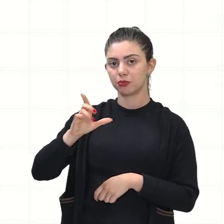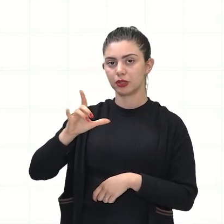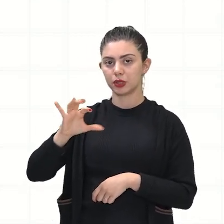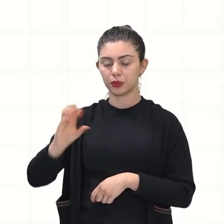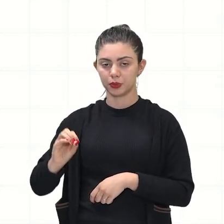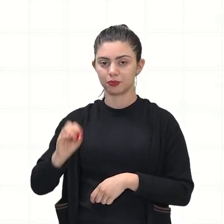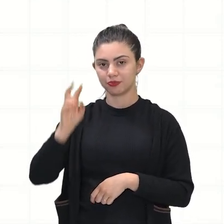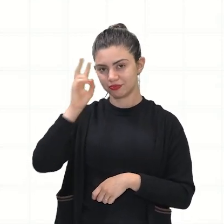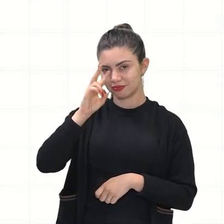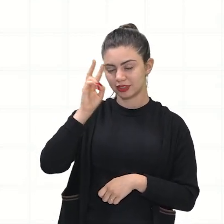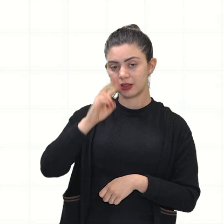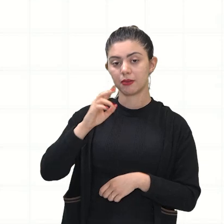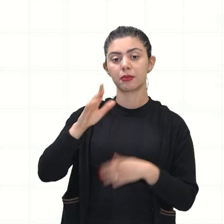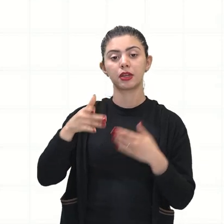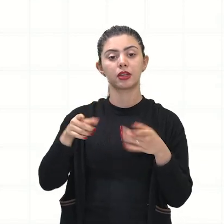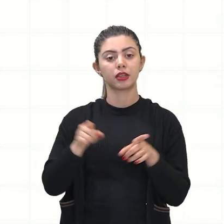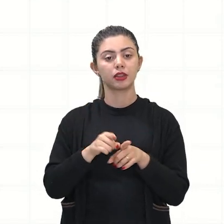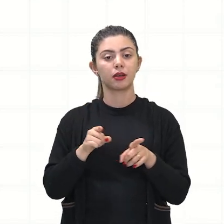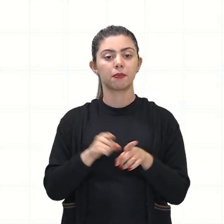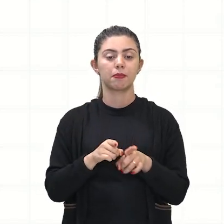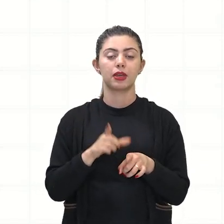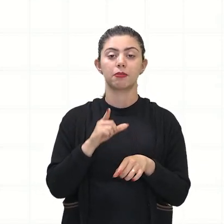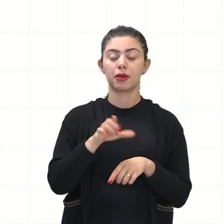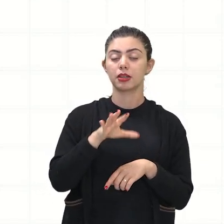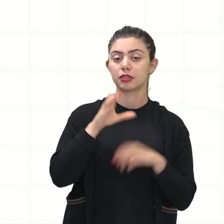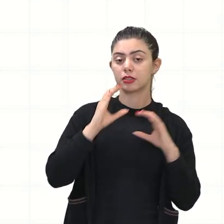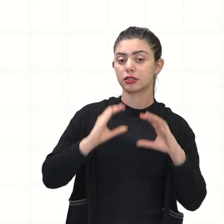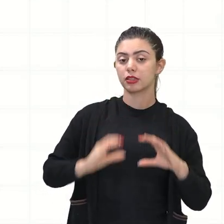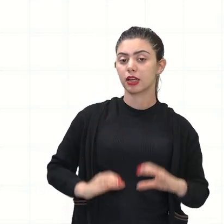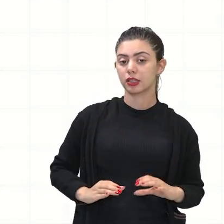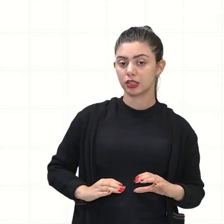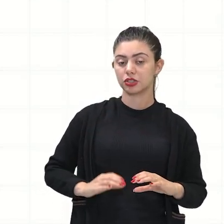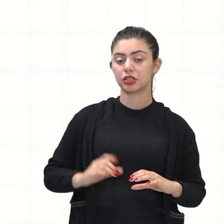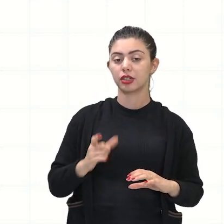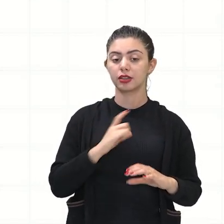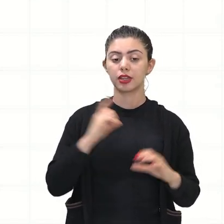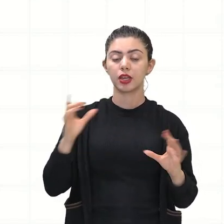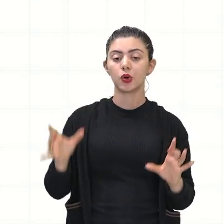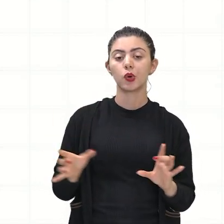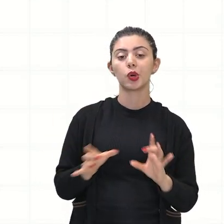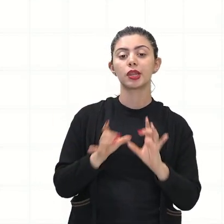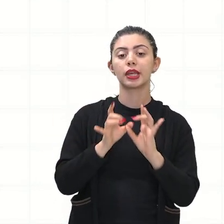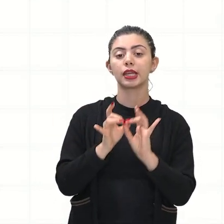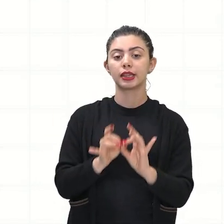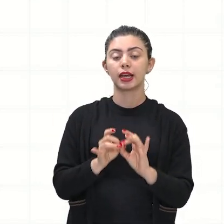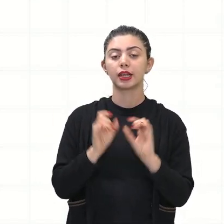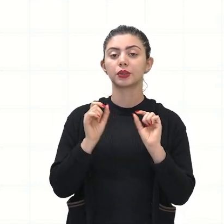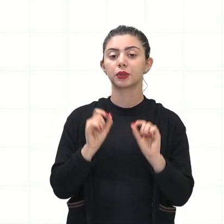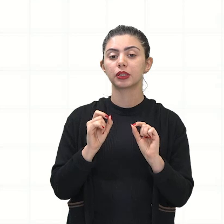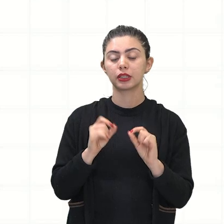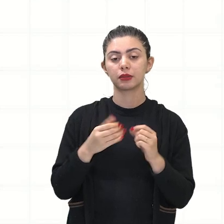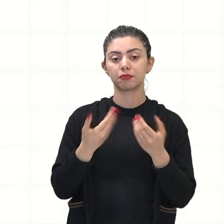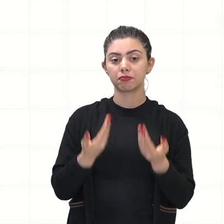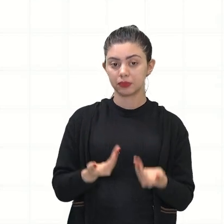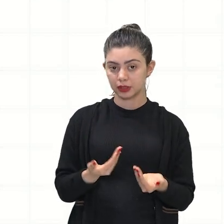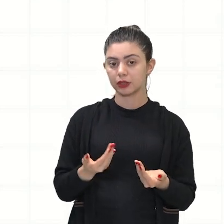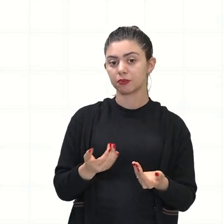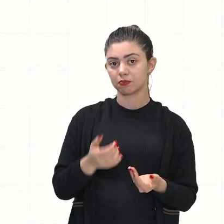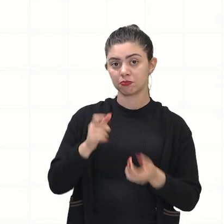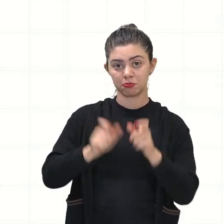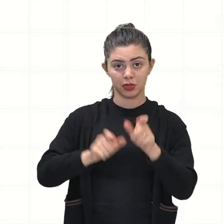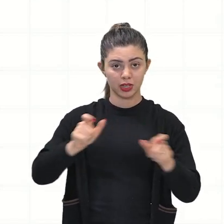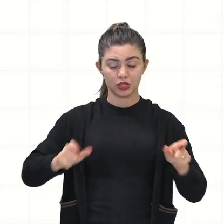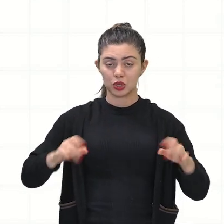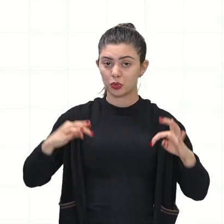se lembra? Mas também cidadania como essa correlação em que todos